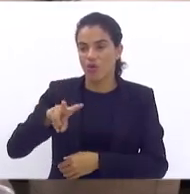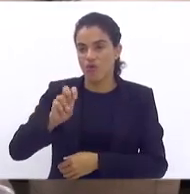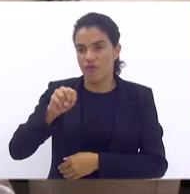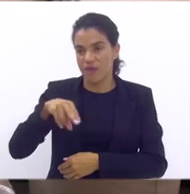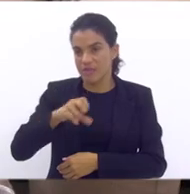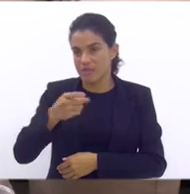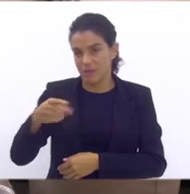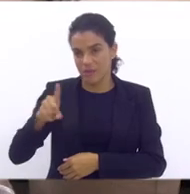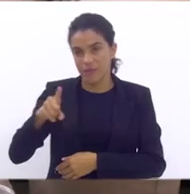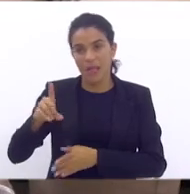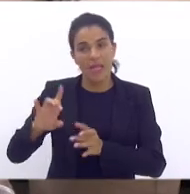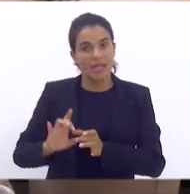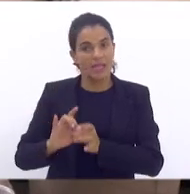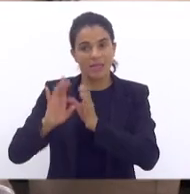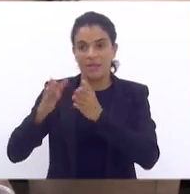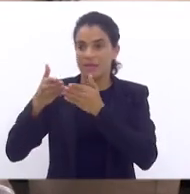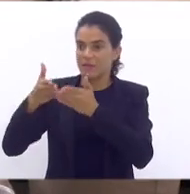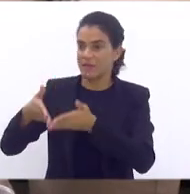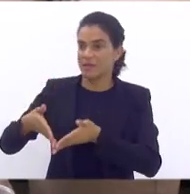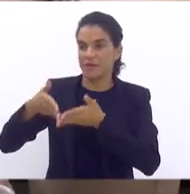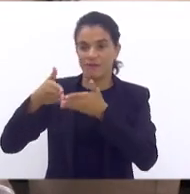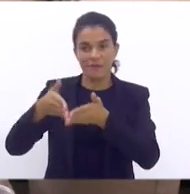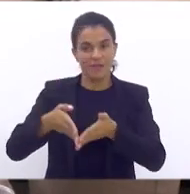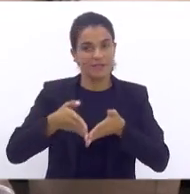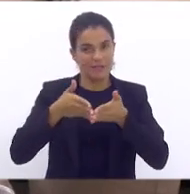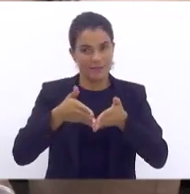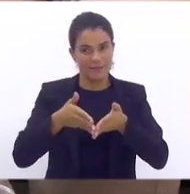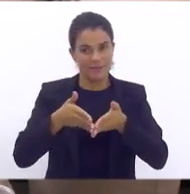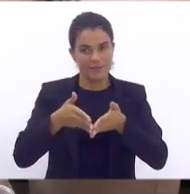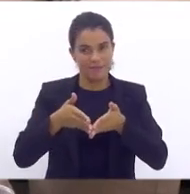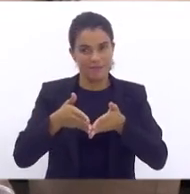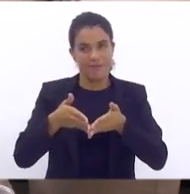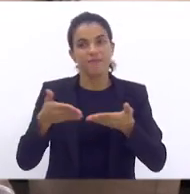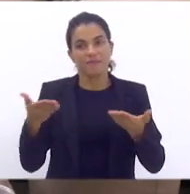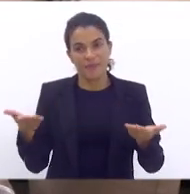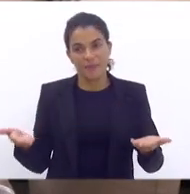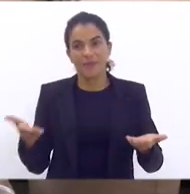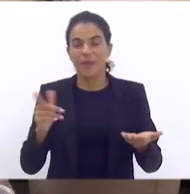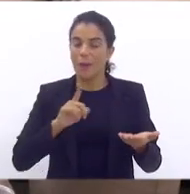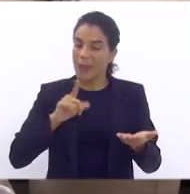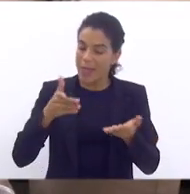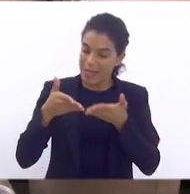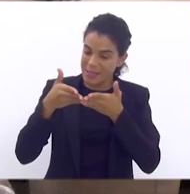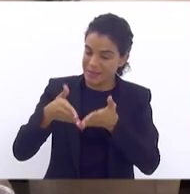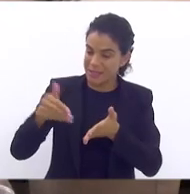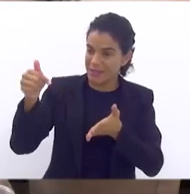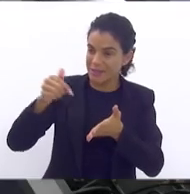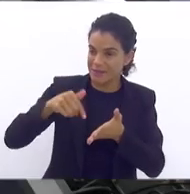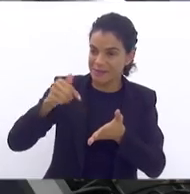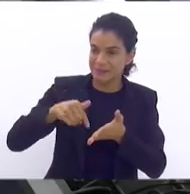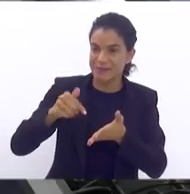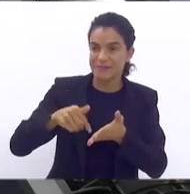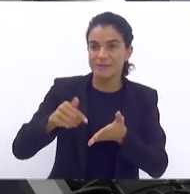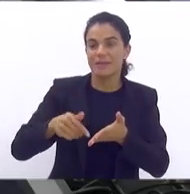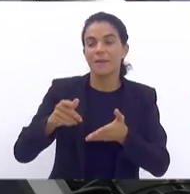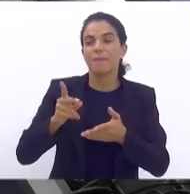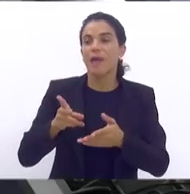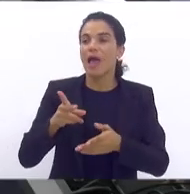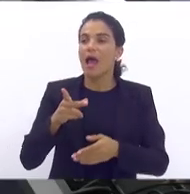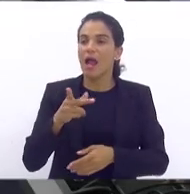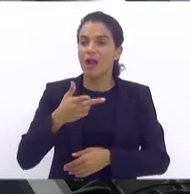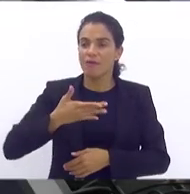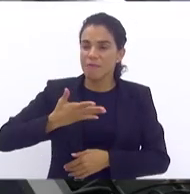de livre navegação, da navegação inocente, de passagem inocente. Então, essa embarcação, ela mantendo o rumo e